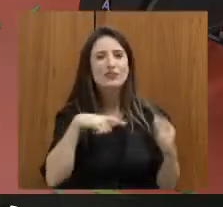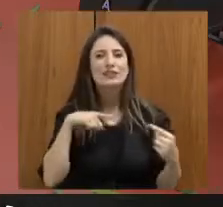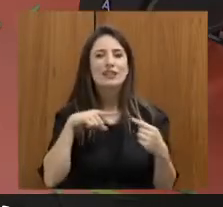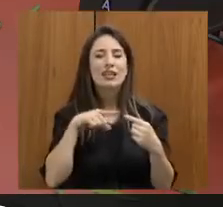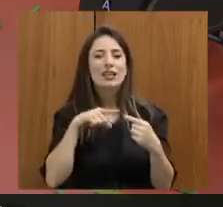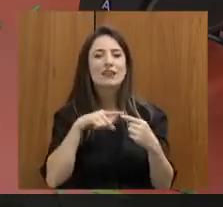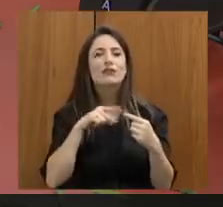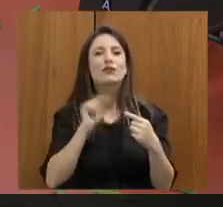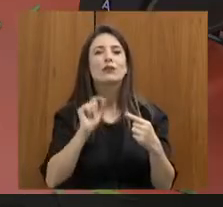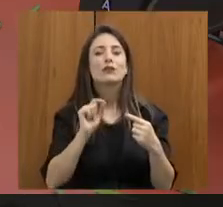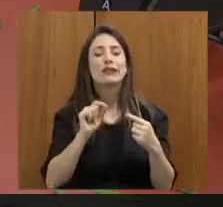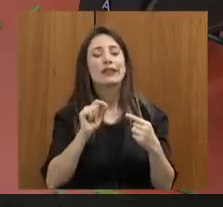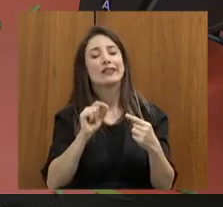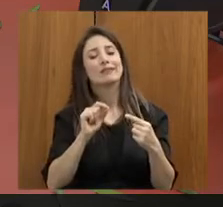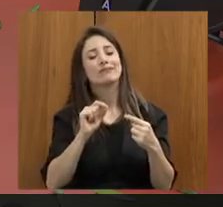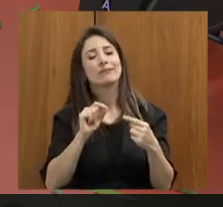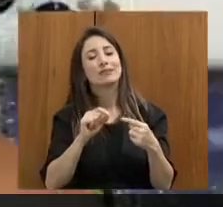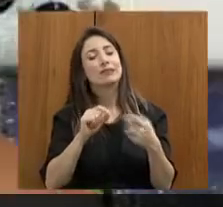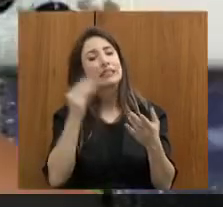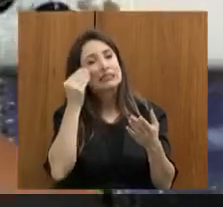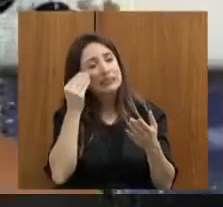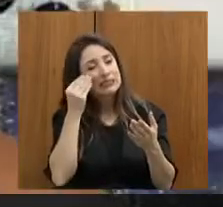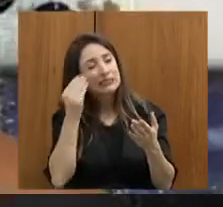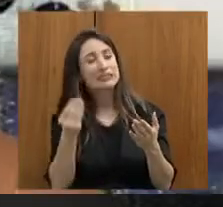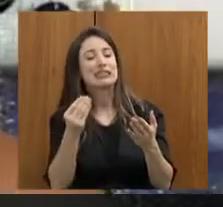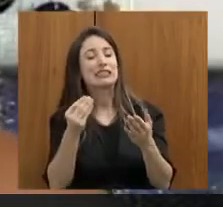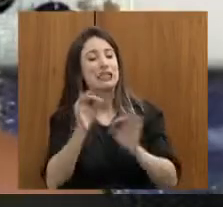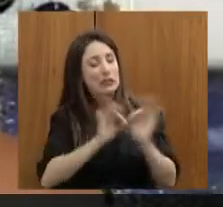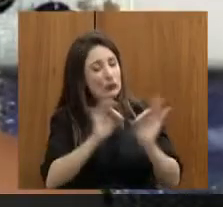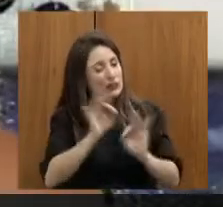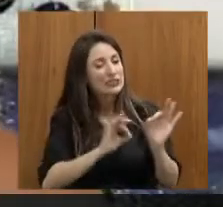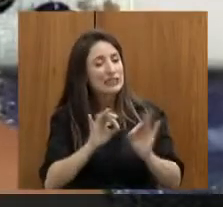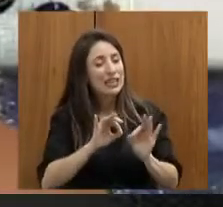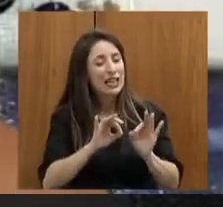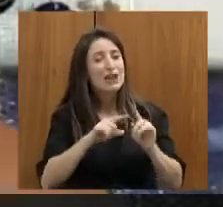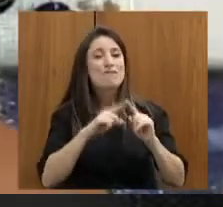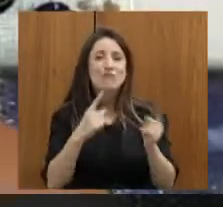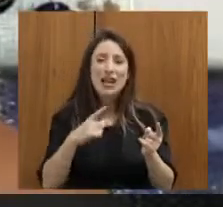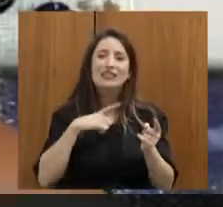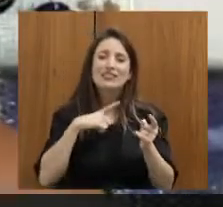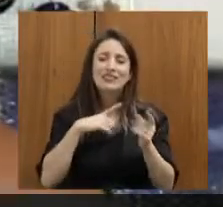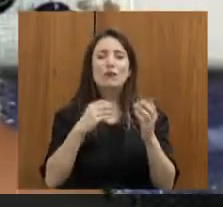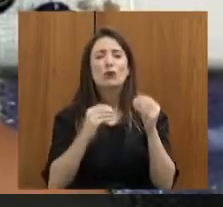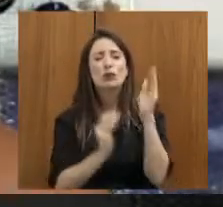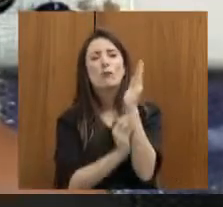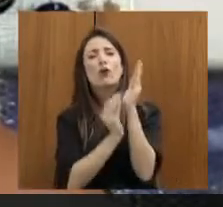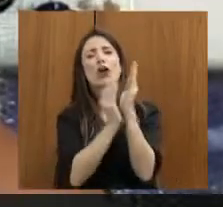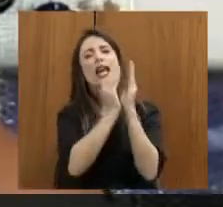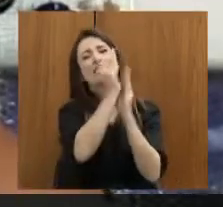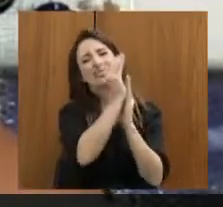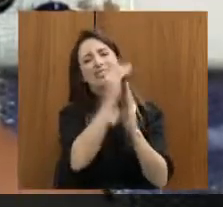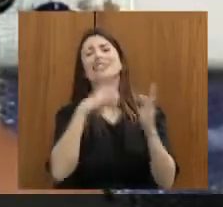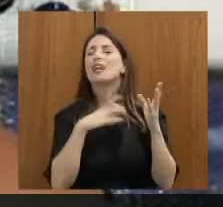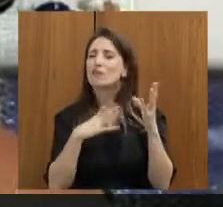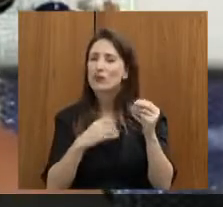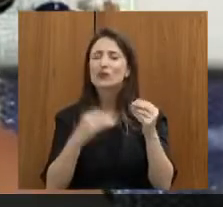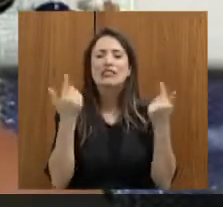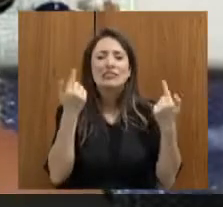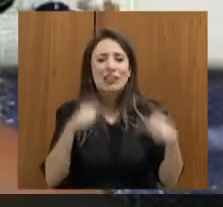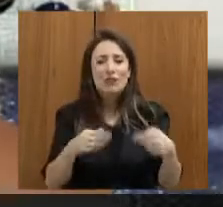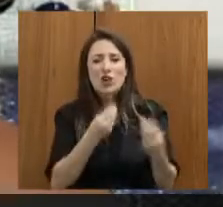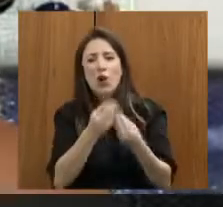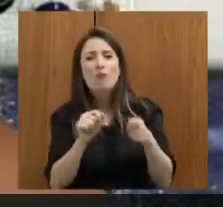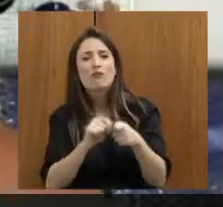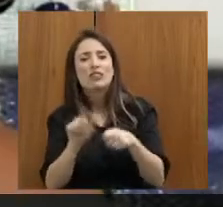e aqui tem que a burocracia tá acabando eu te mostrar ela coloca estética burocracia e nos traz novos desafios para como fazer a